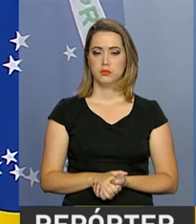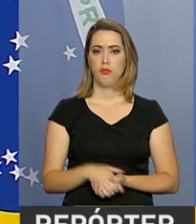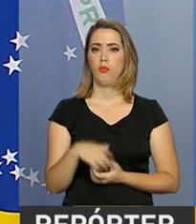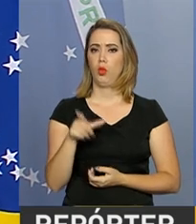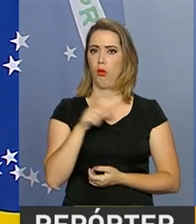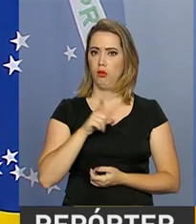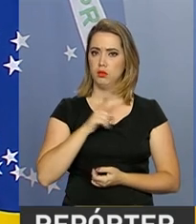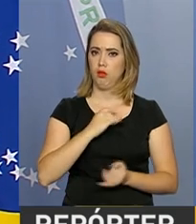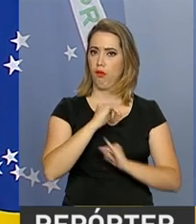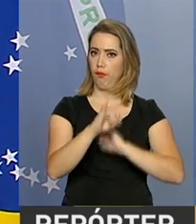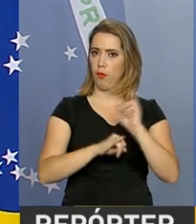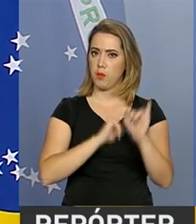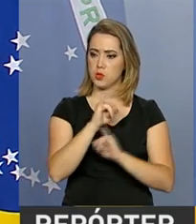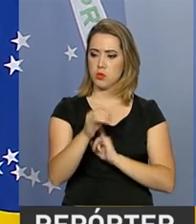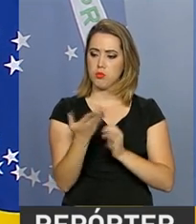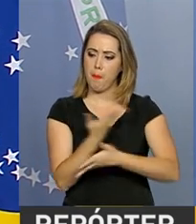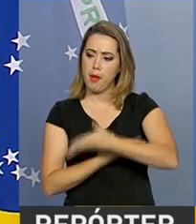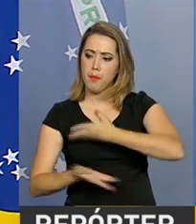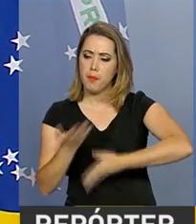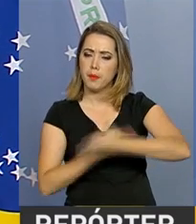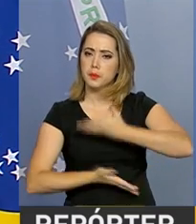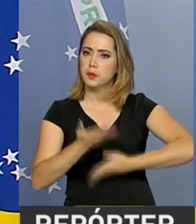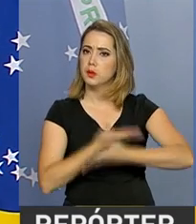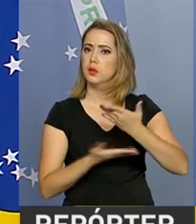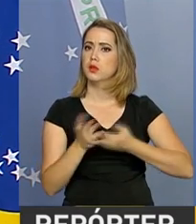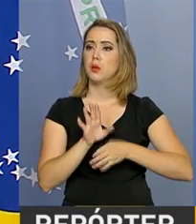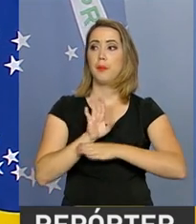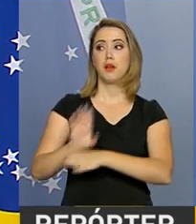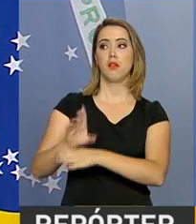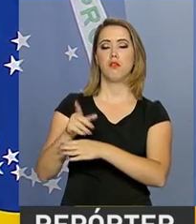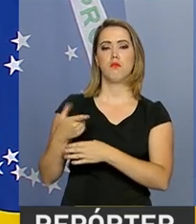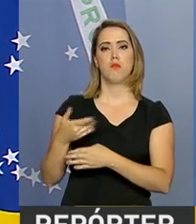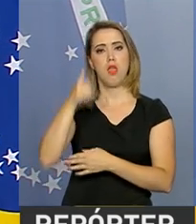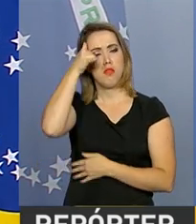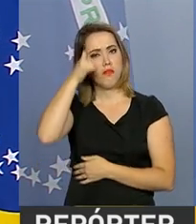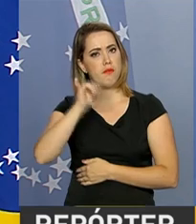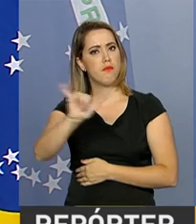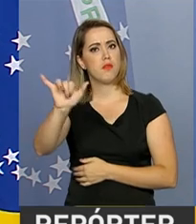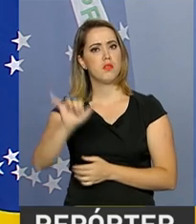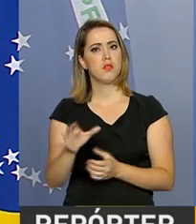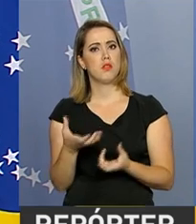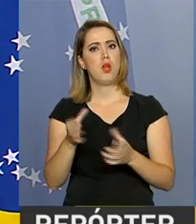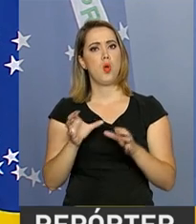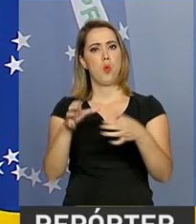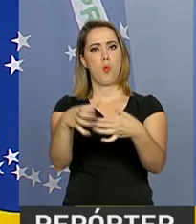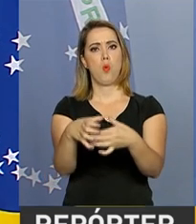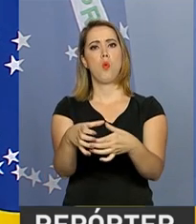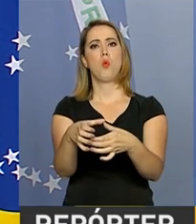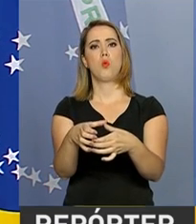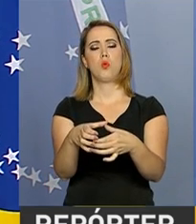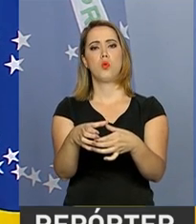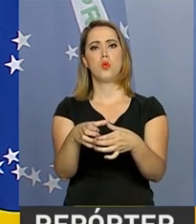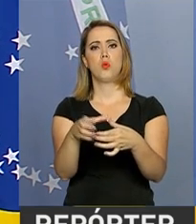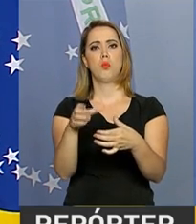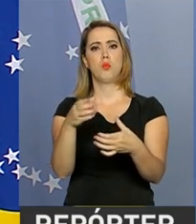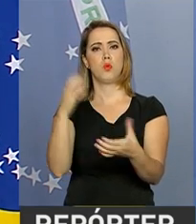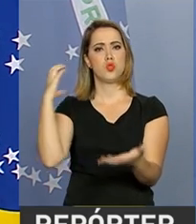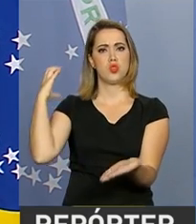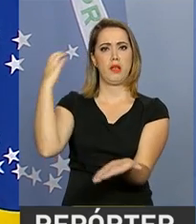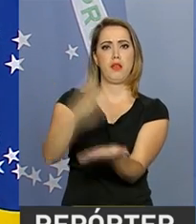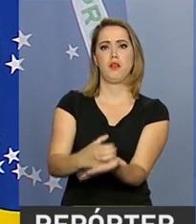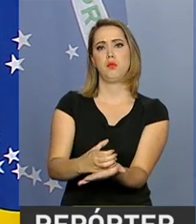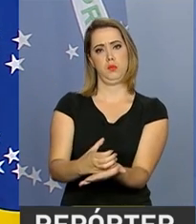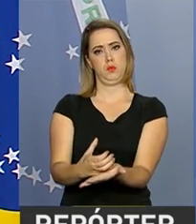informações no combate integrado ação de grupos criminosos que atuem no país também